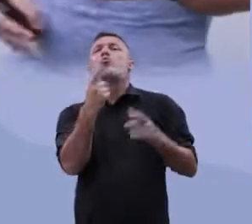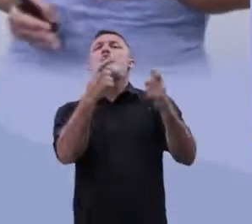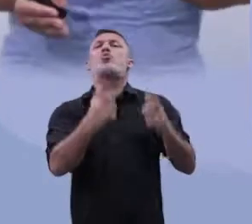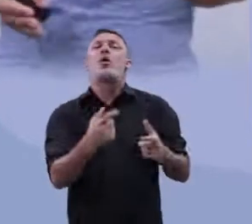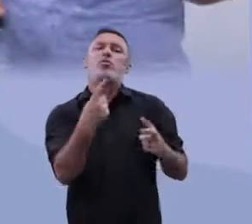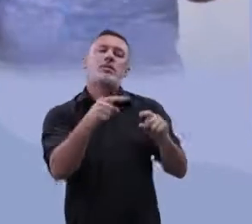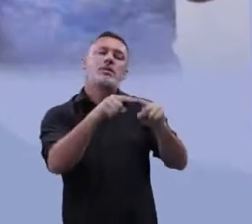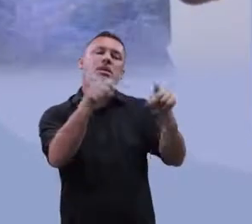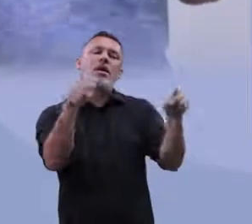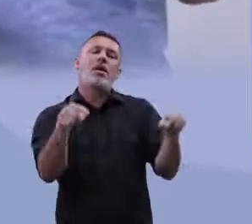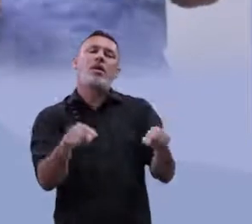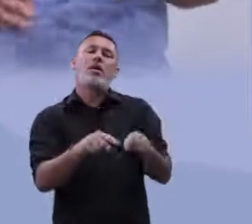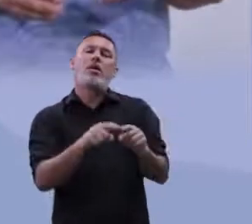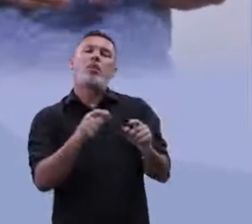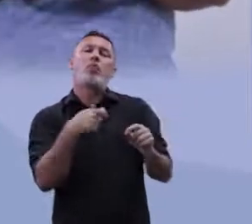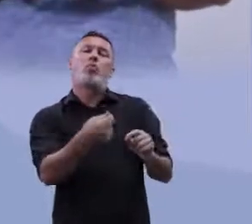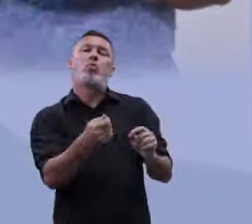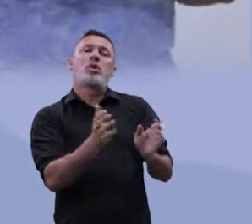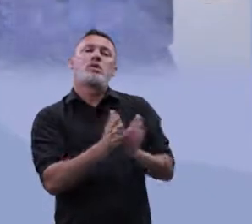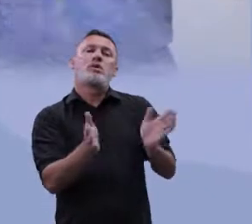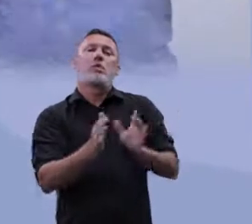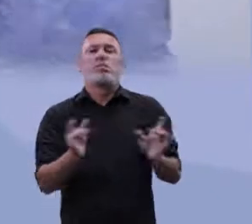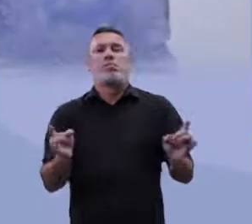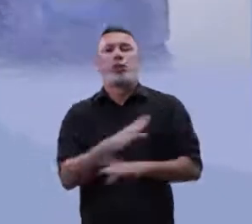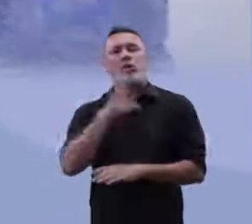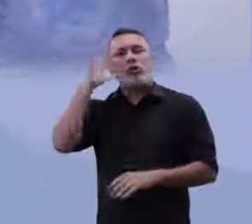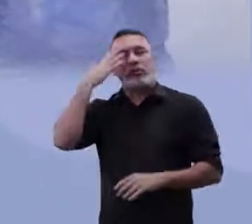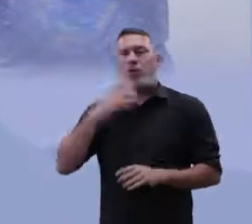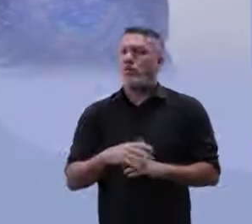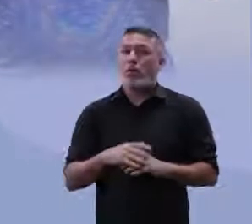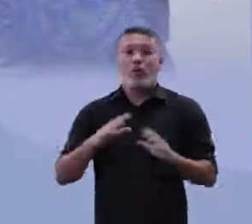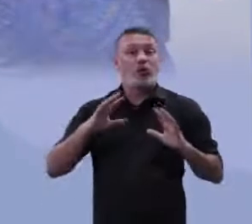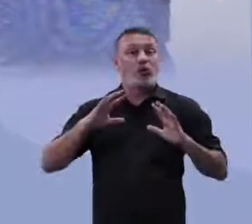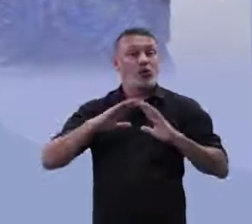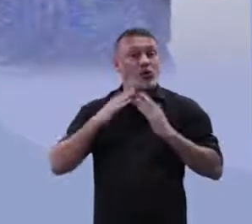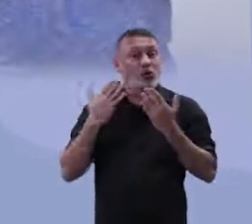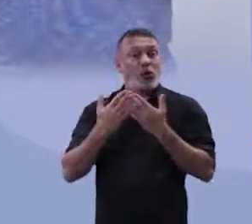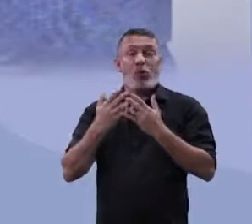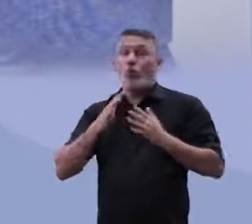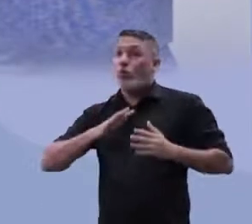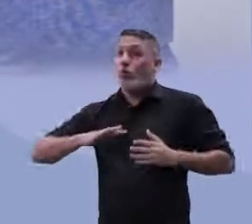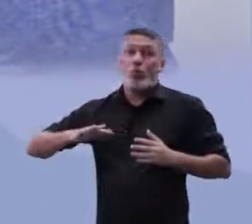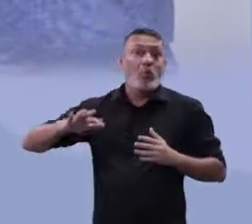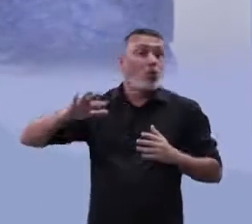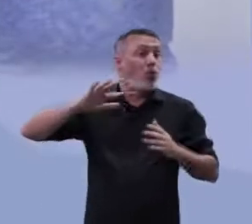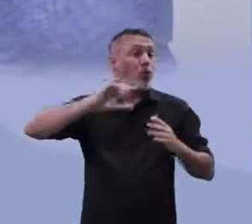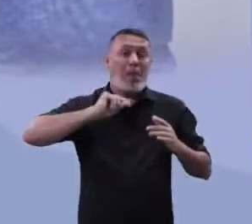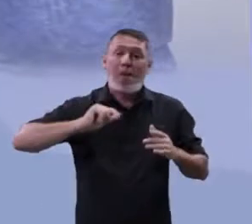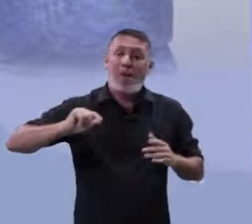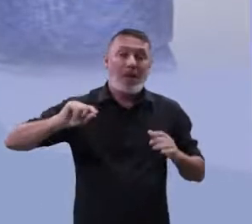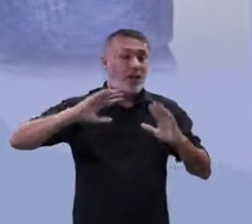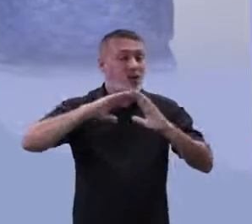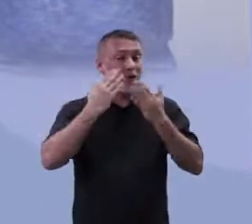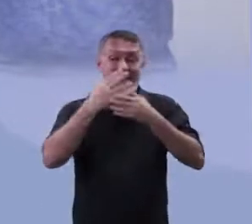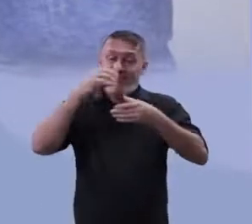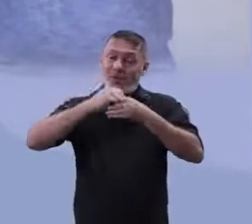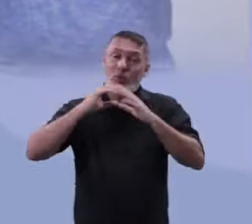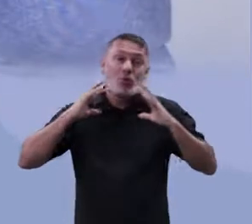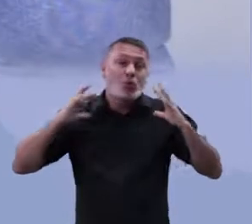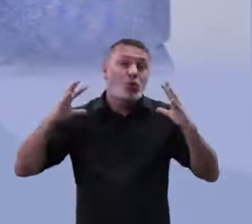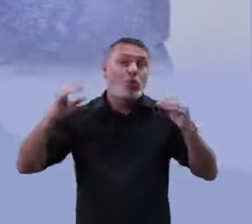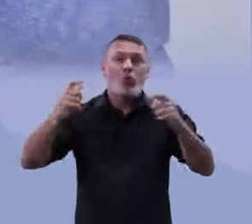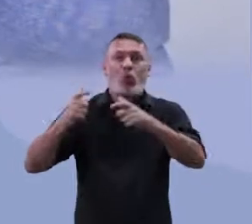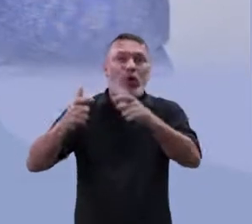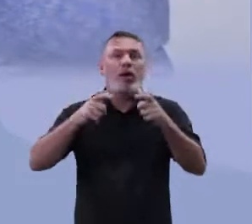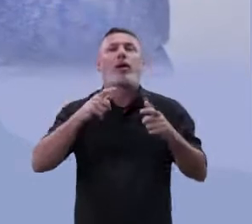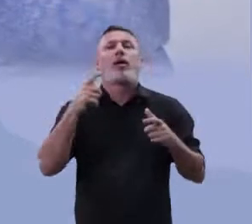uma sala, o aluno entrou numa sala mais próxima, não, mas é preparar a escola como um todo, para que aquele aluno se sinta parte daquele ambiente